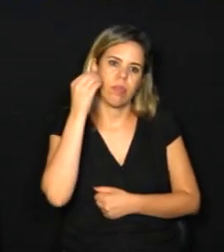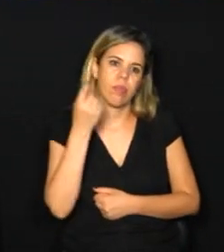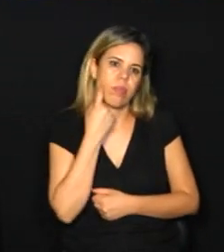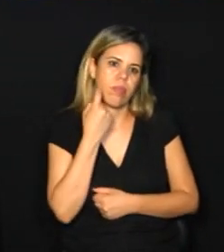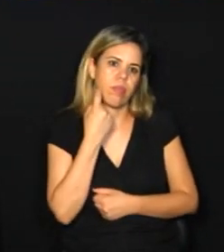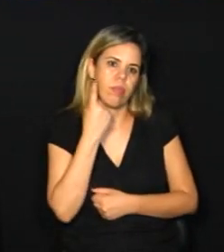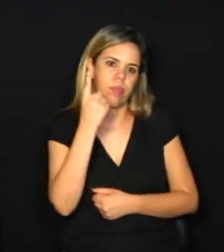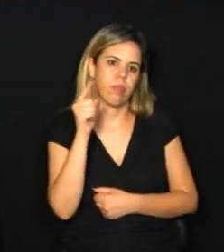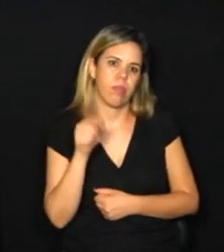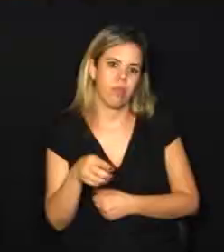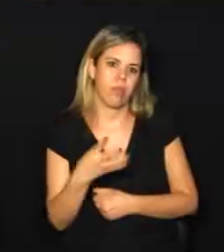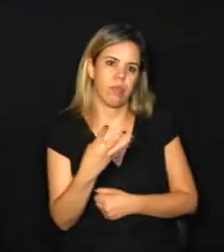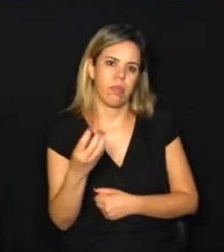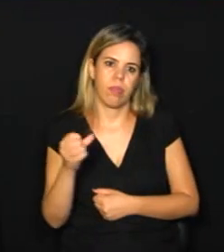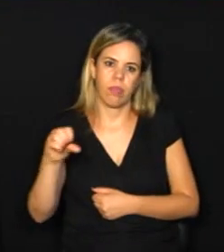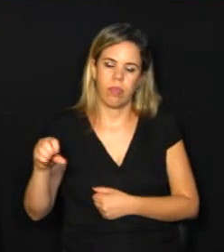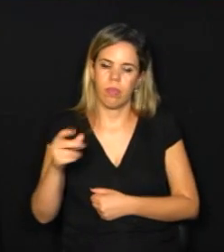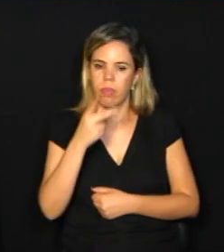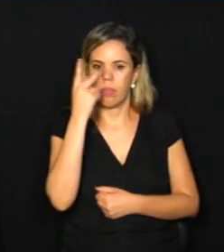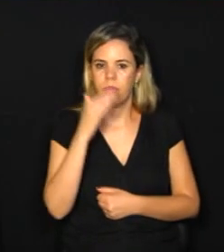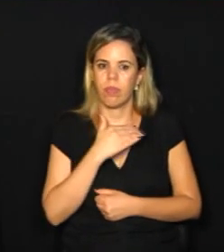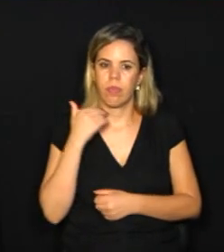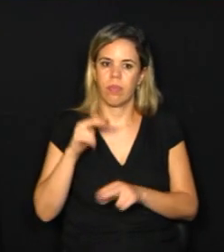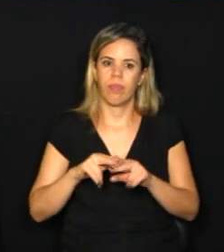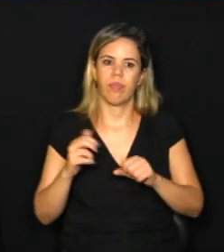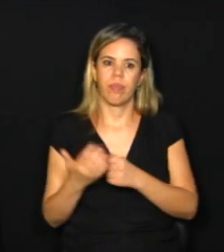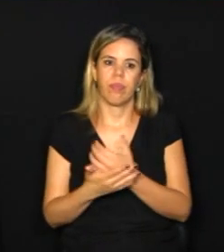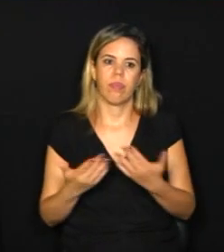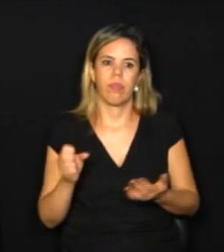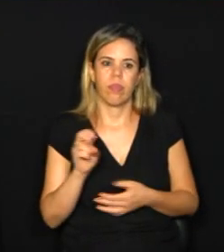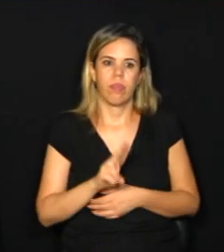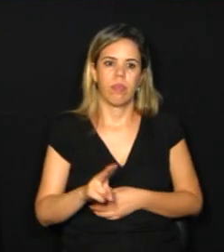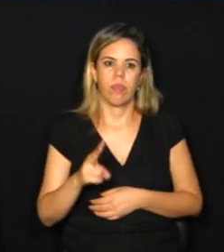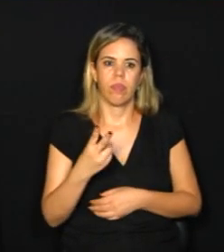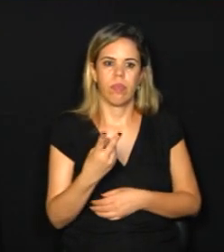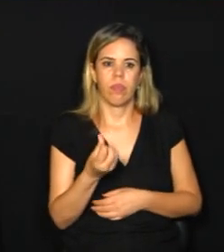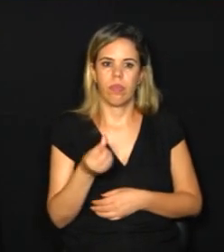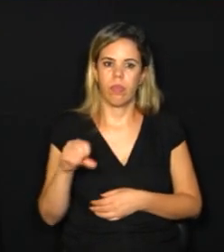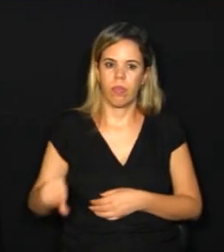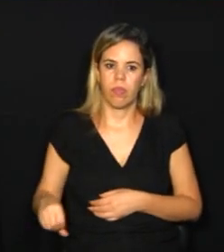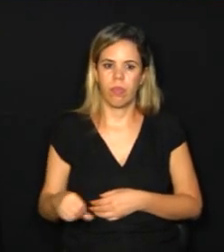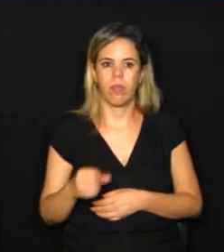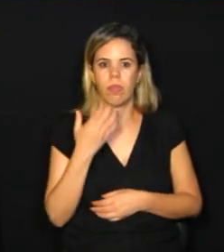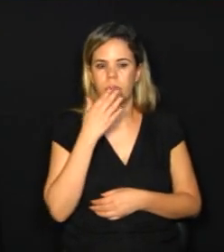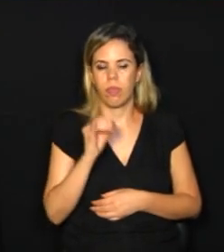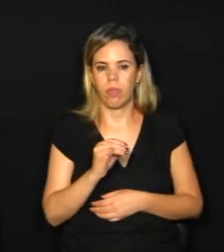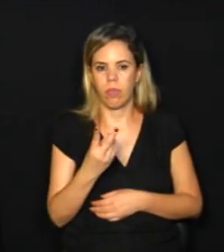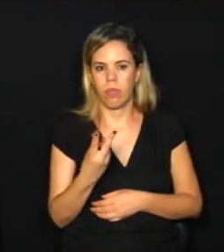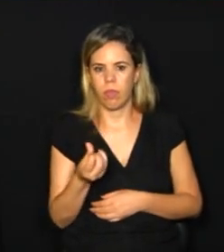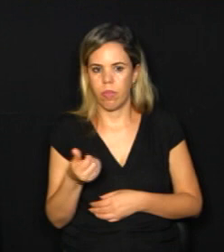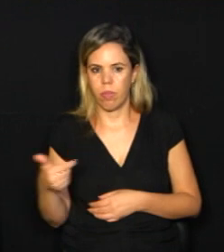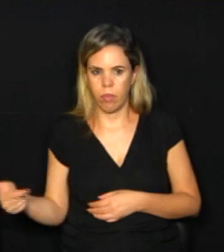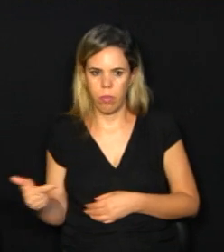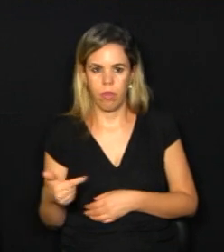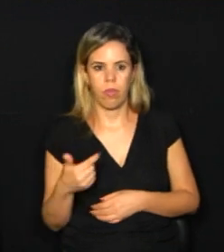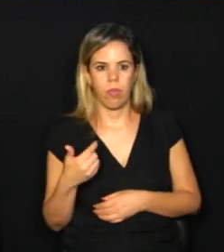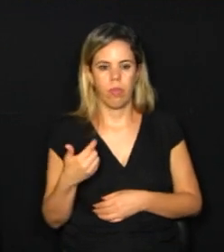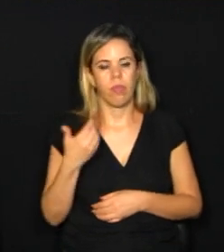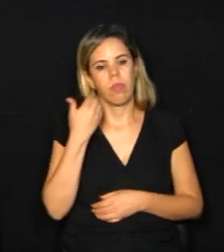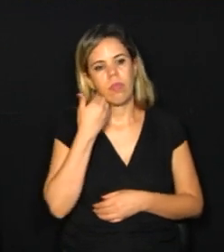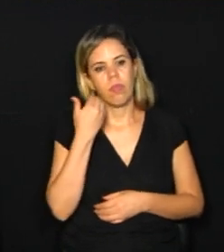soma 1.409 óbitos pela Covid. Sumaré, 269. Indaiatuba,